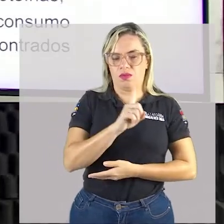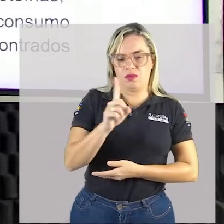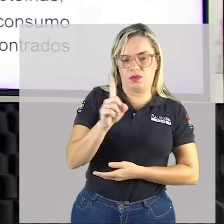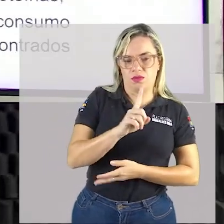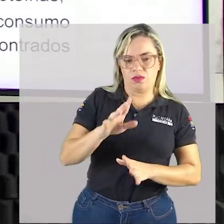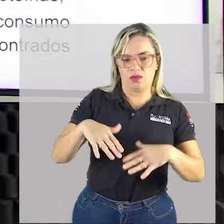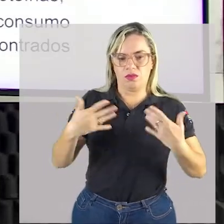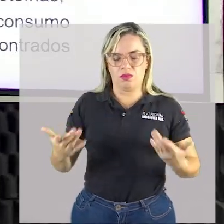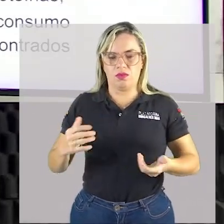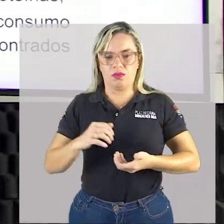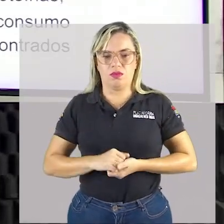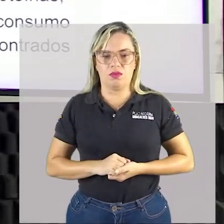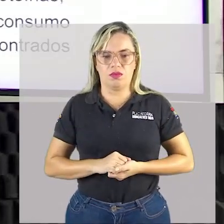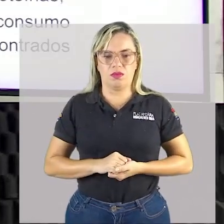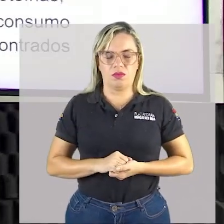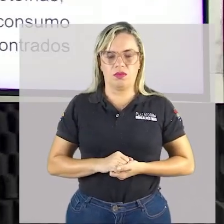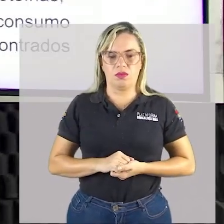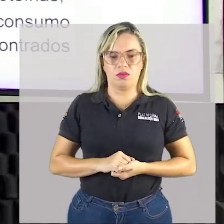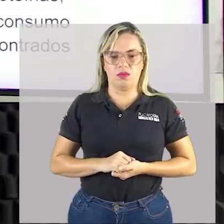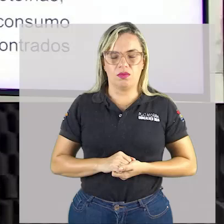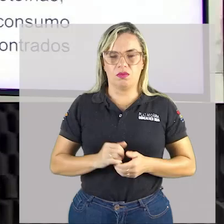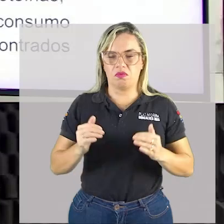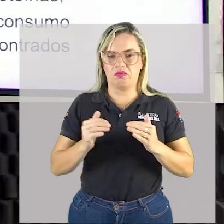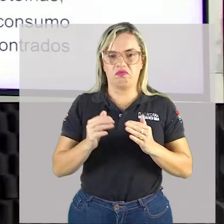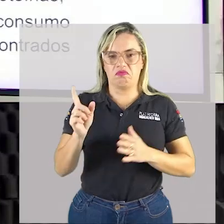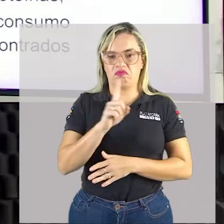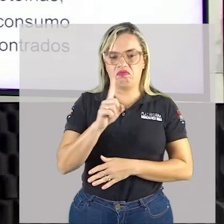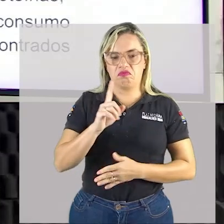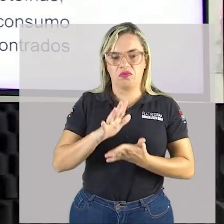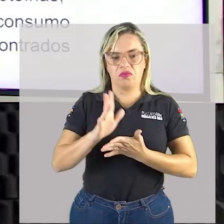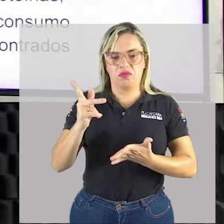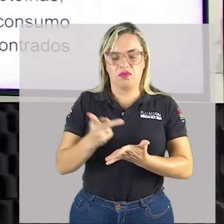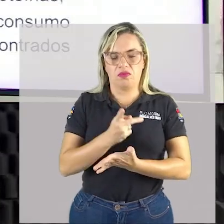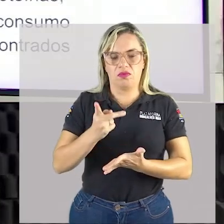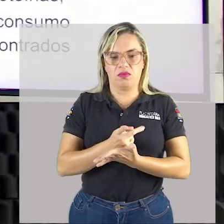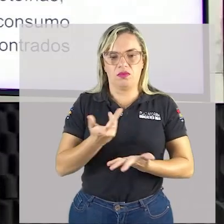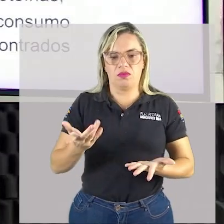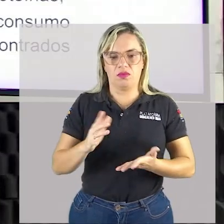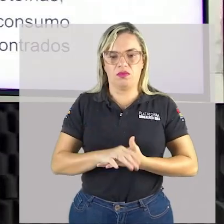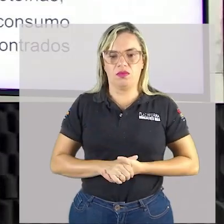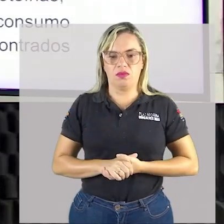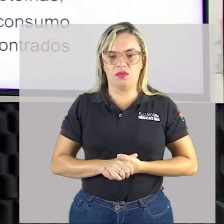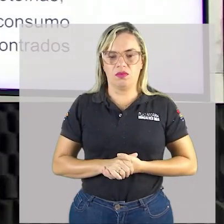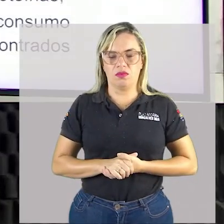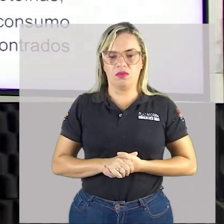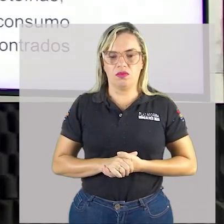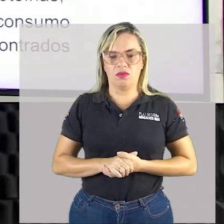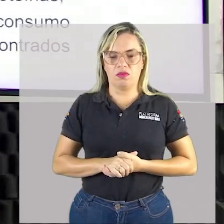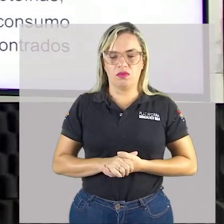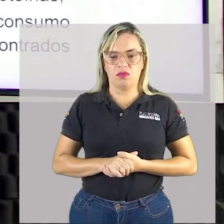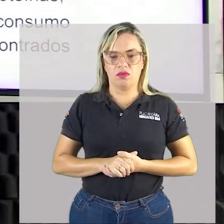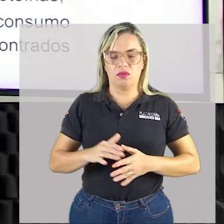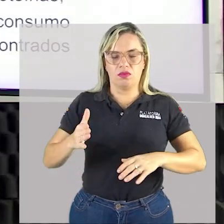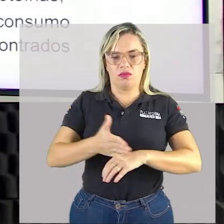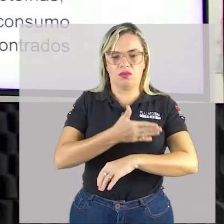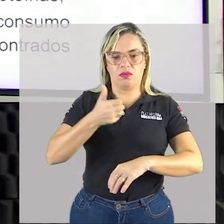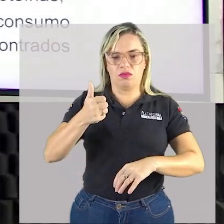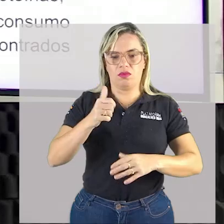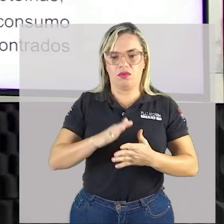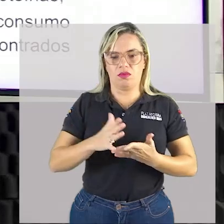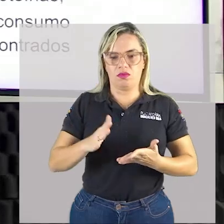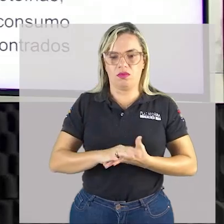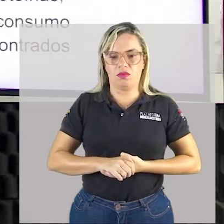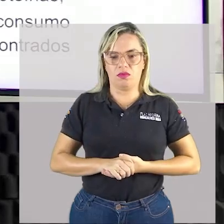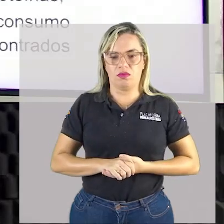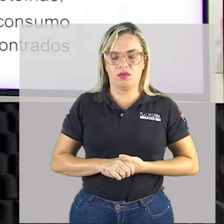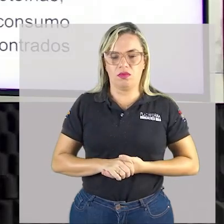essa alternativa aqui não está muito condizente, né? Mais frequente no nível, melhorar, né? O nível